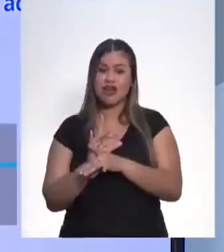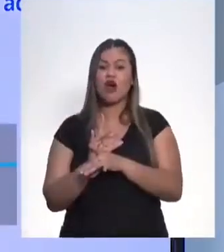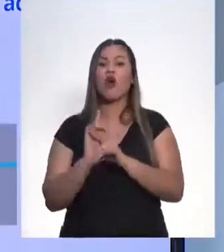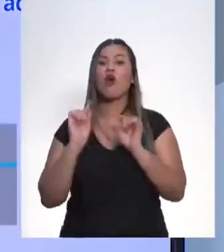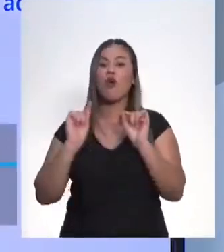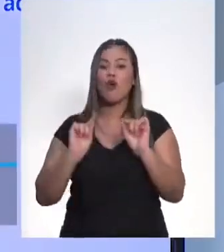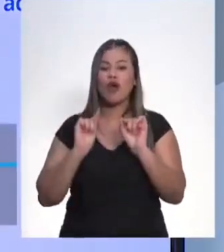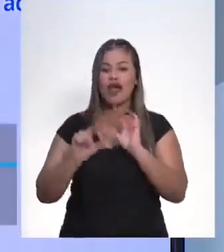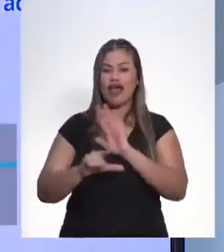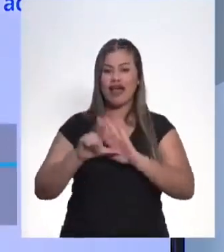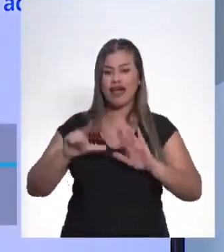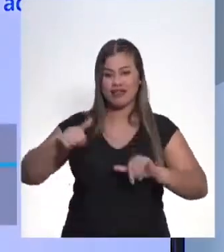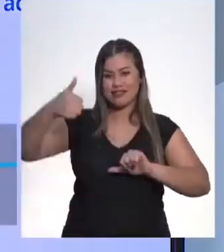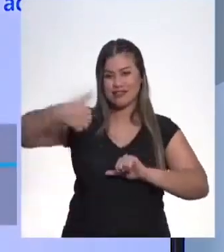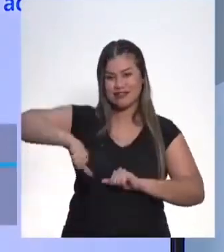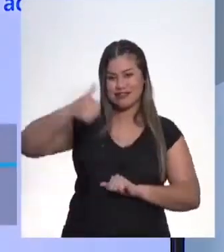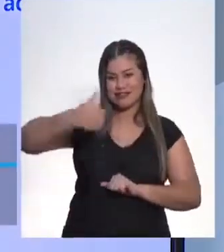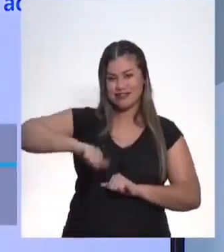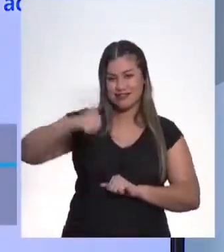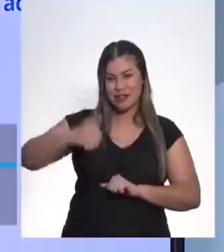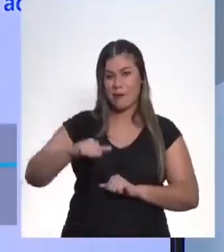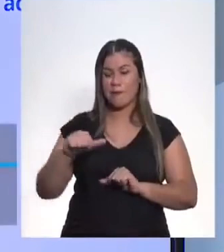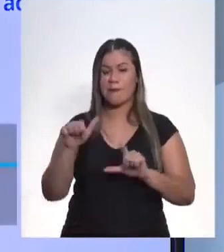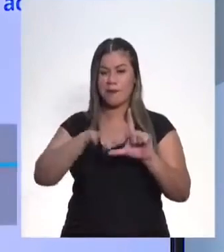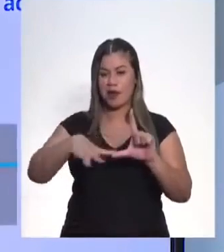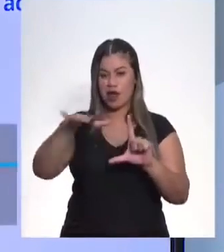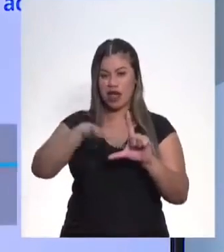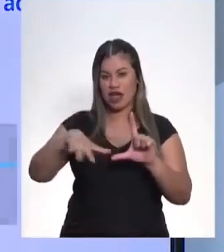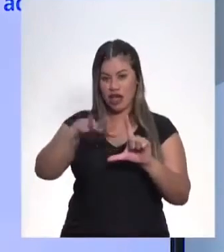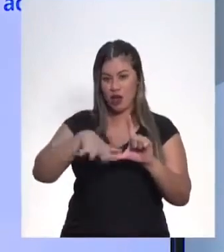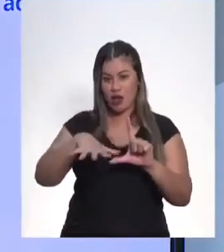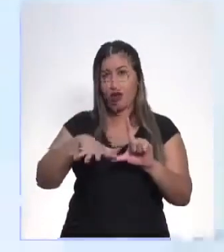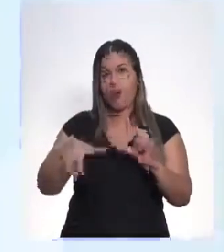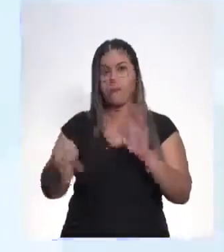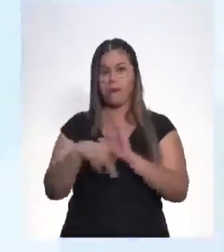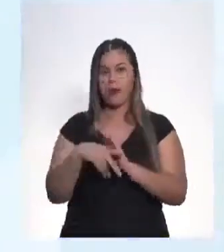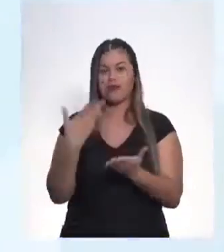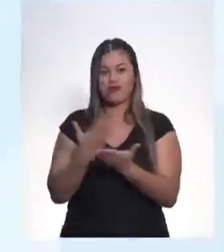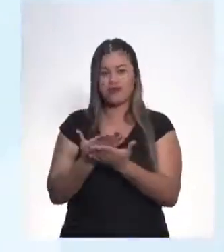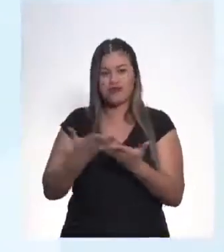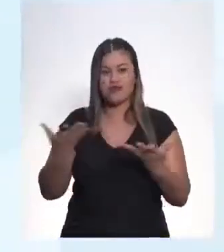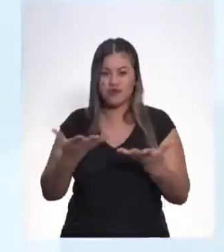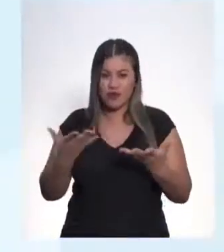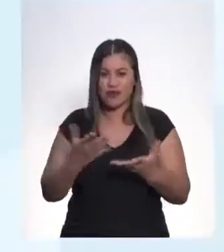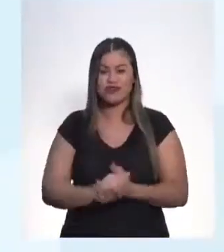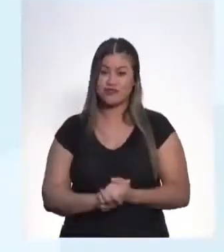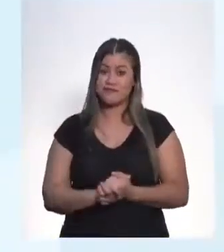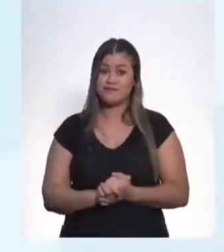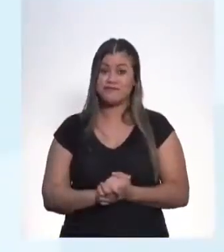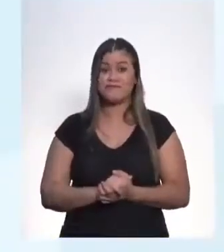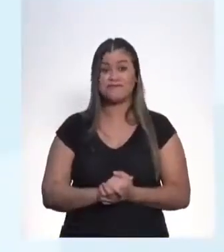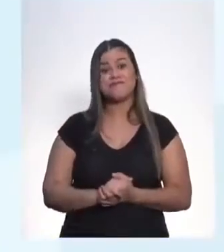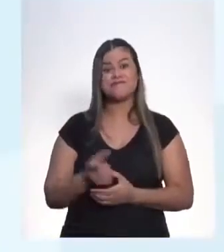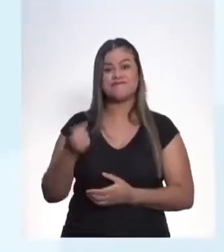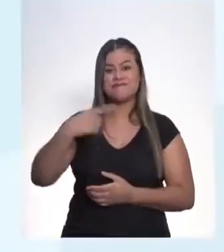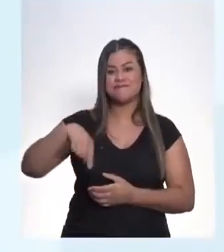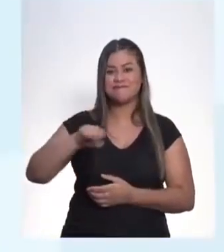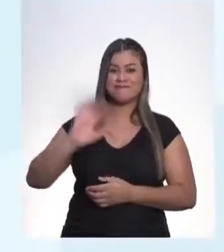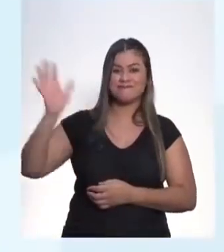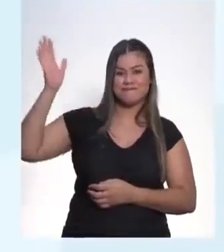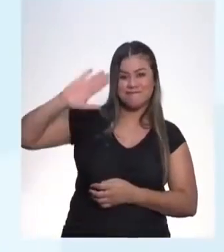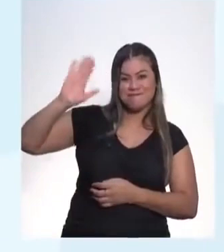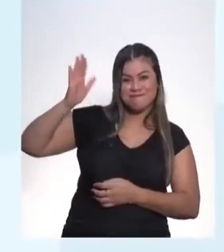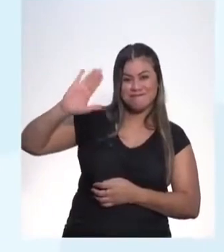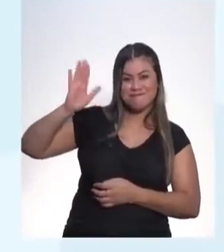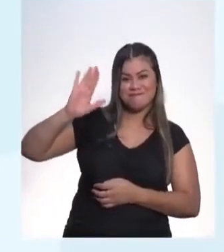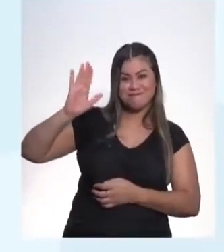final, ok? Faça aí a análise com o QR Code sobre a aula de hoje e nós já vamos nos